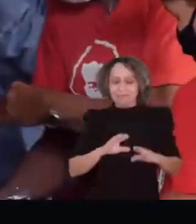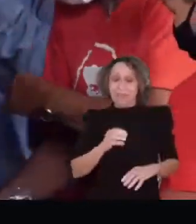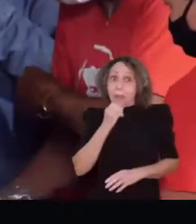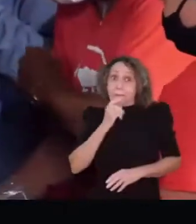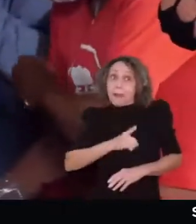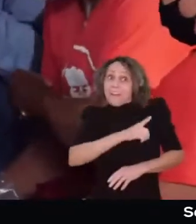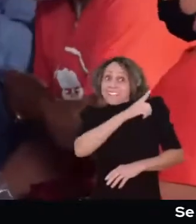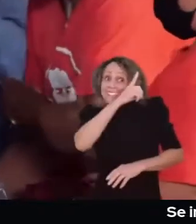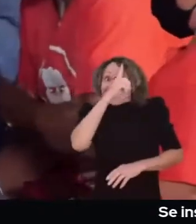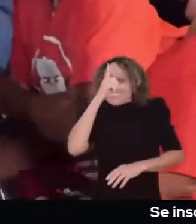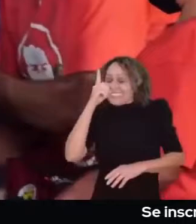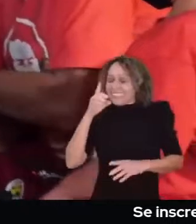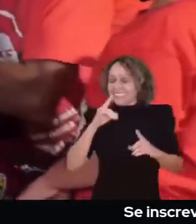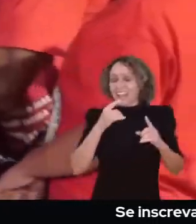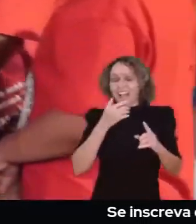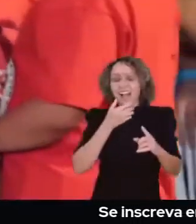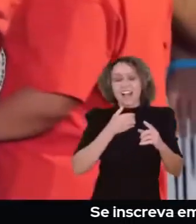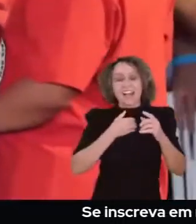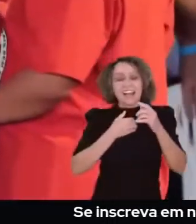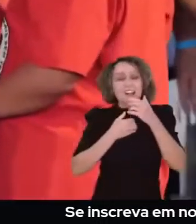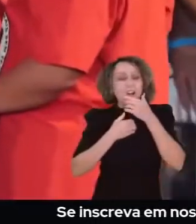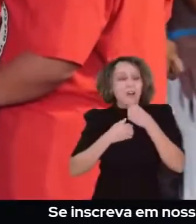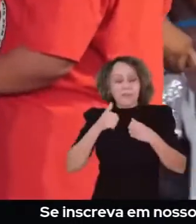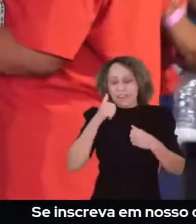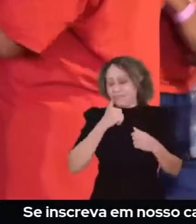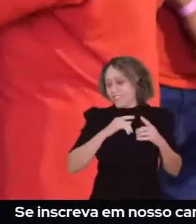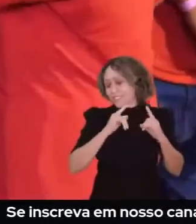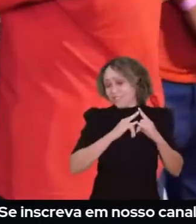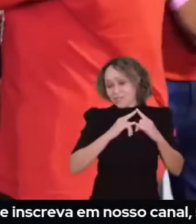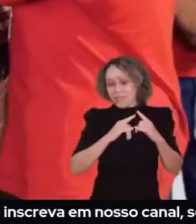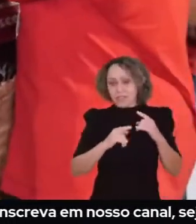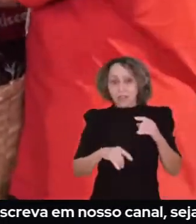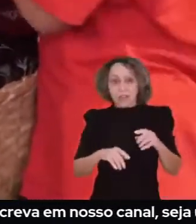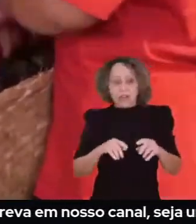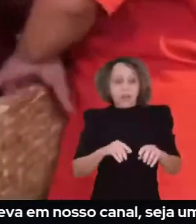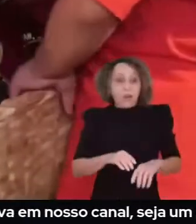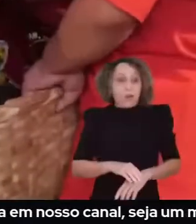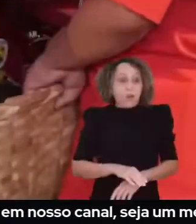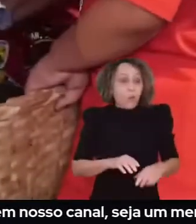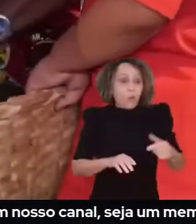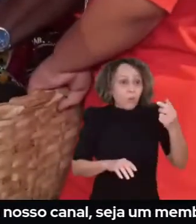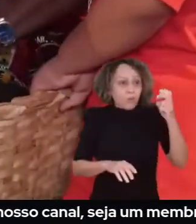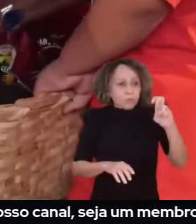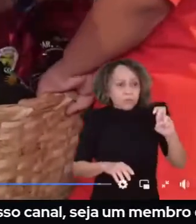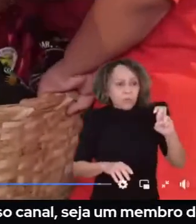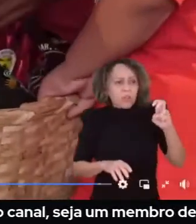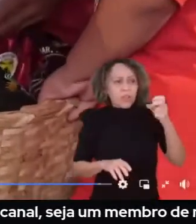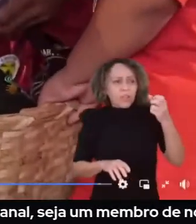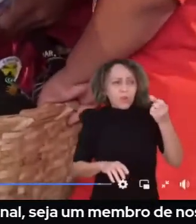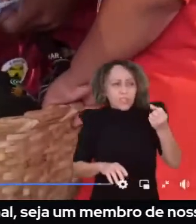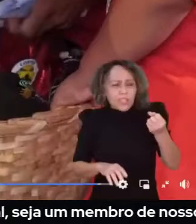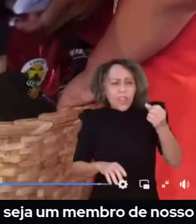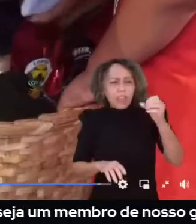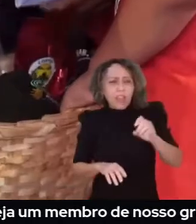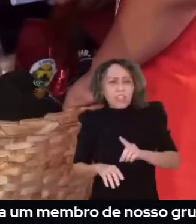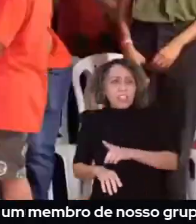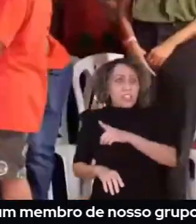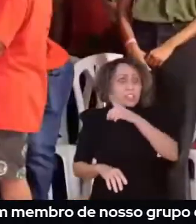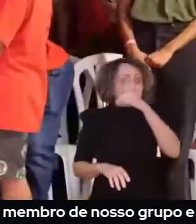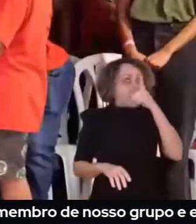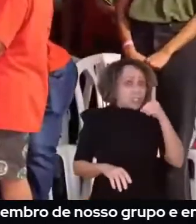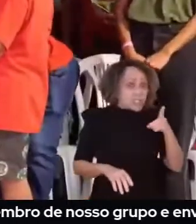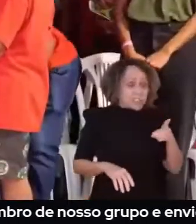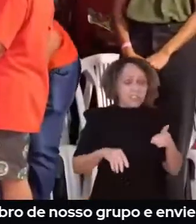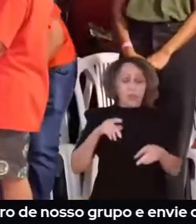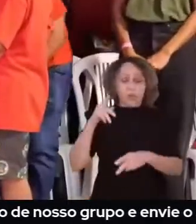Por 580 dias, o povo sem terra, o povo de Lula, na vigília Lula Livre,